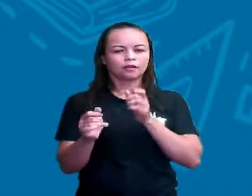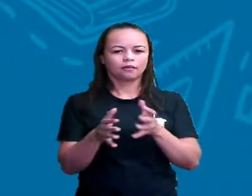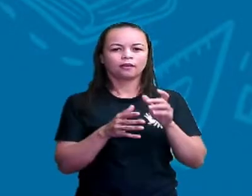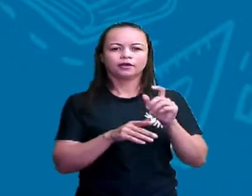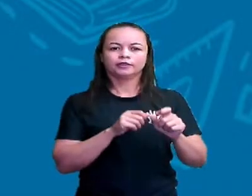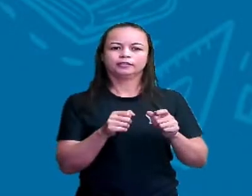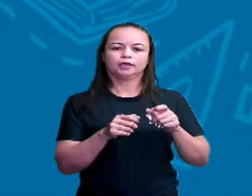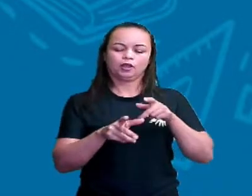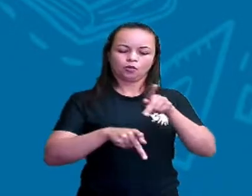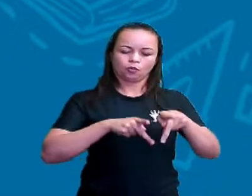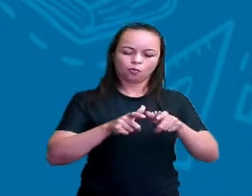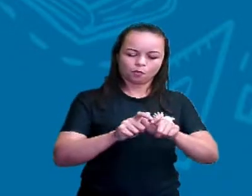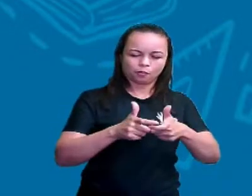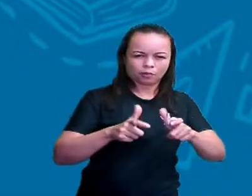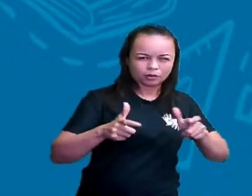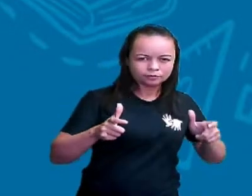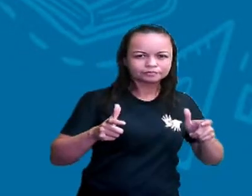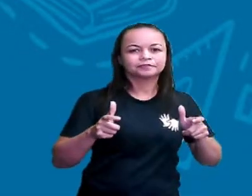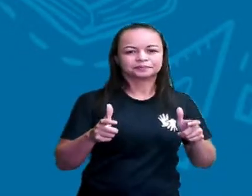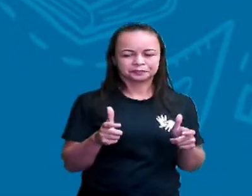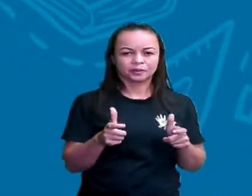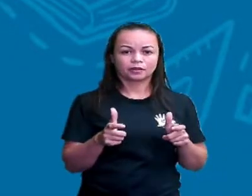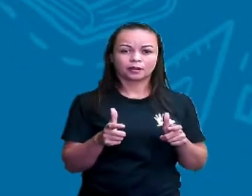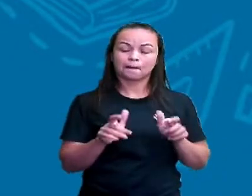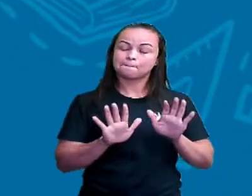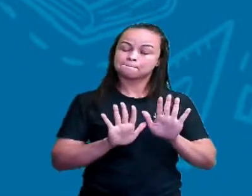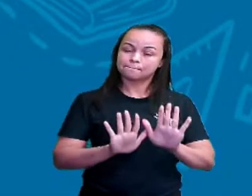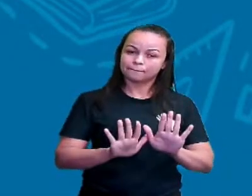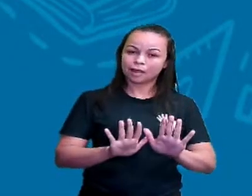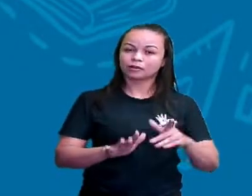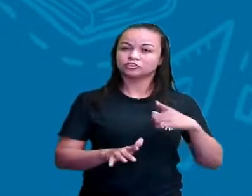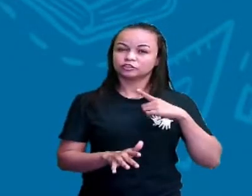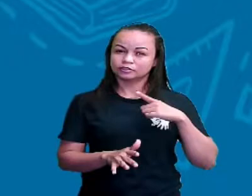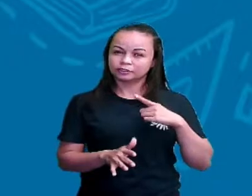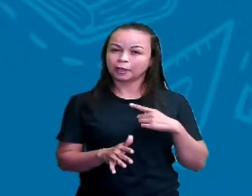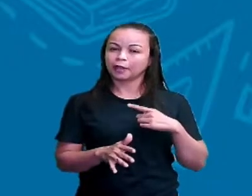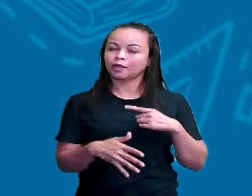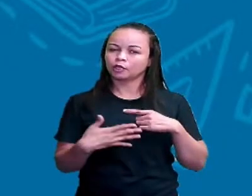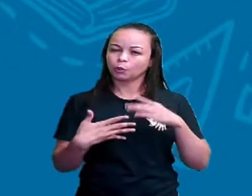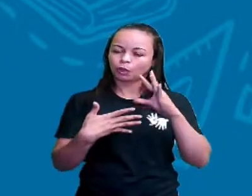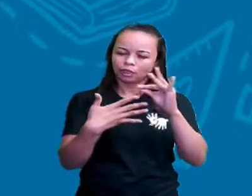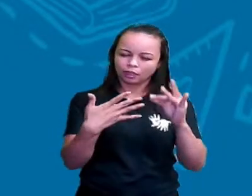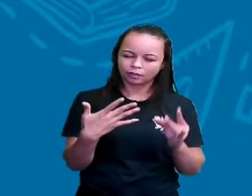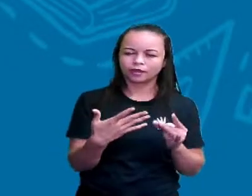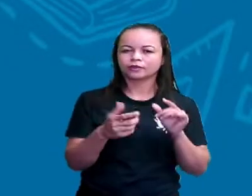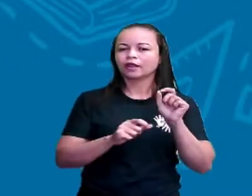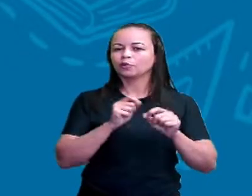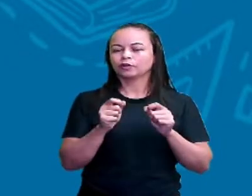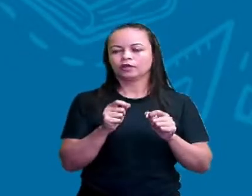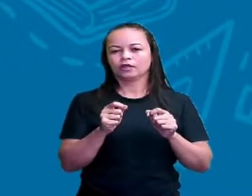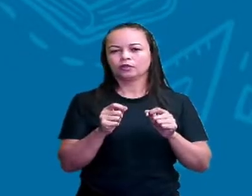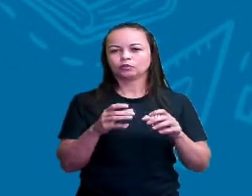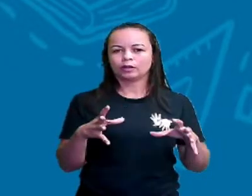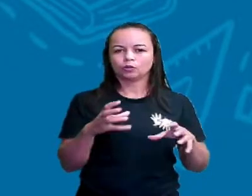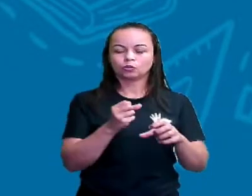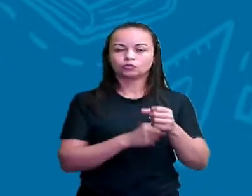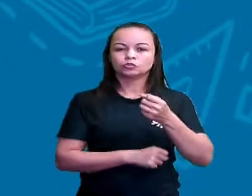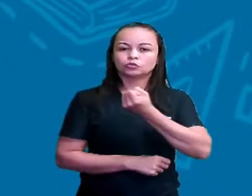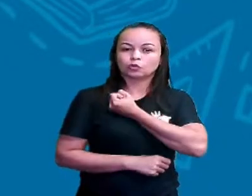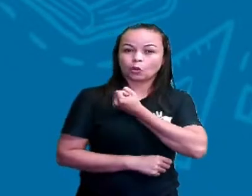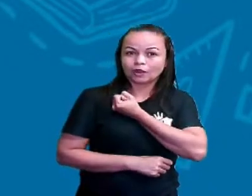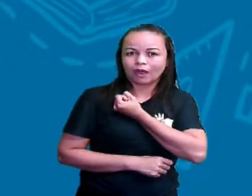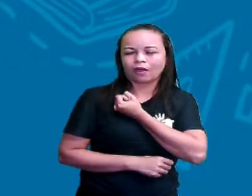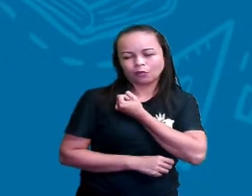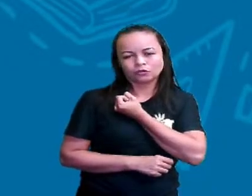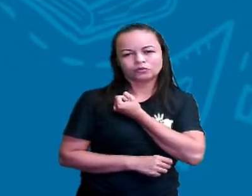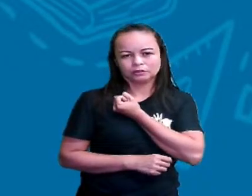país populoso. Porém, tem um detalhe, gente. Ele é populoso porque em número total de habitantes, esse número é